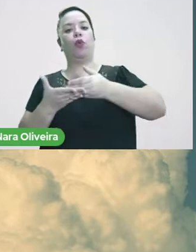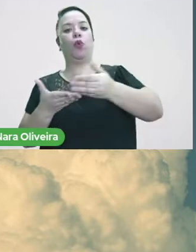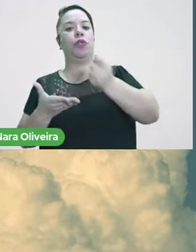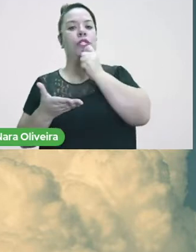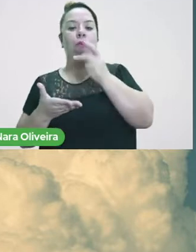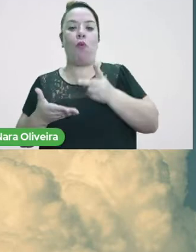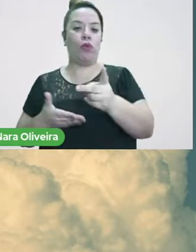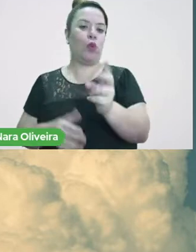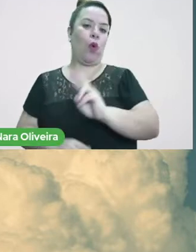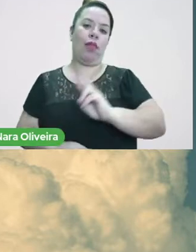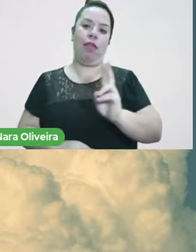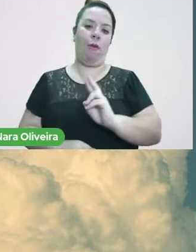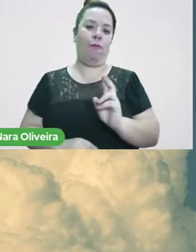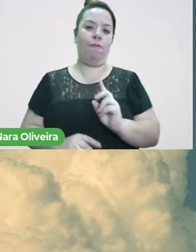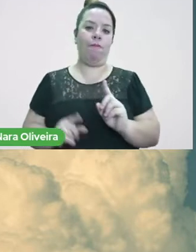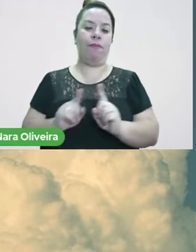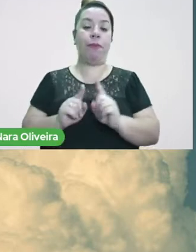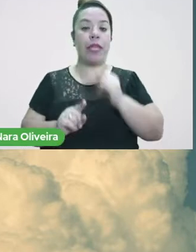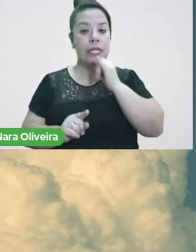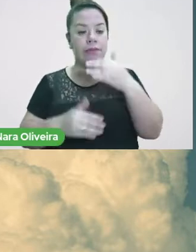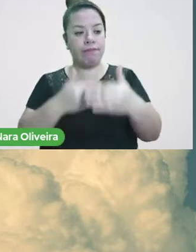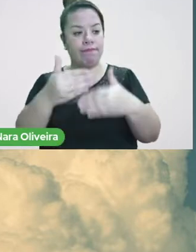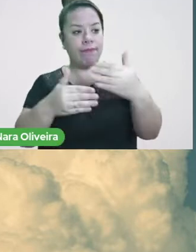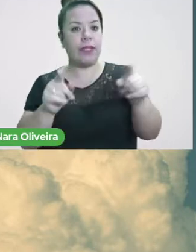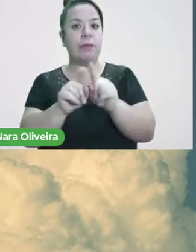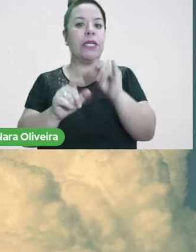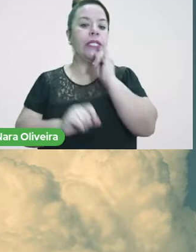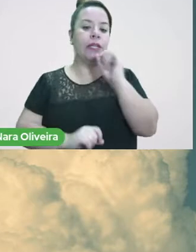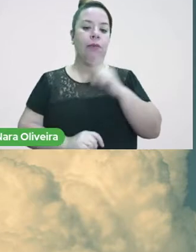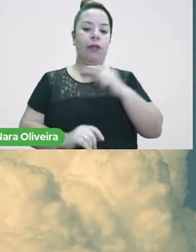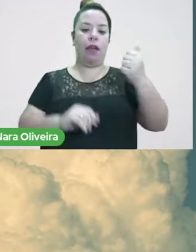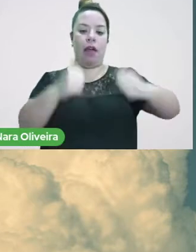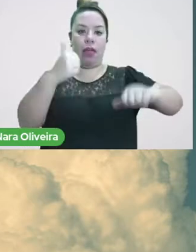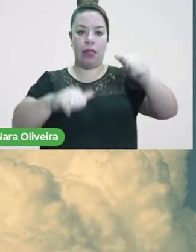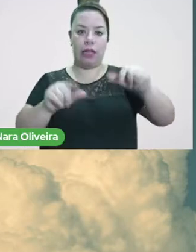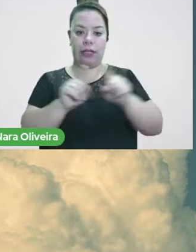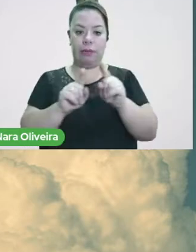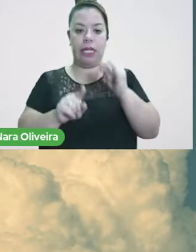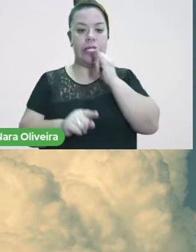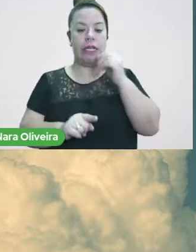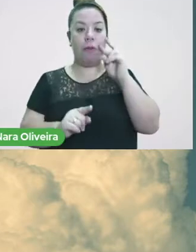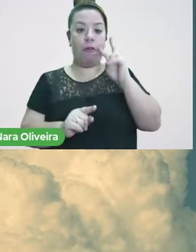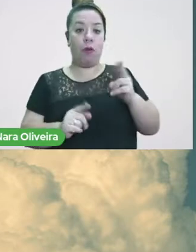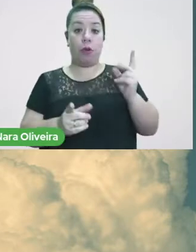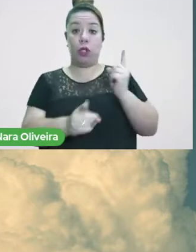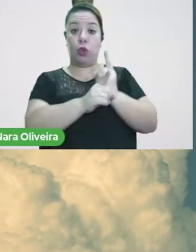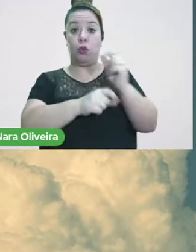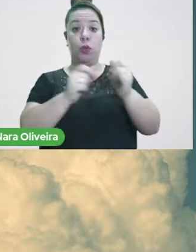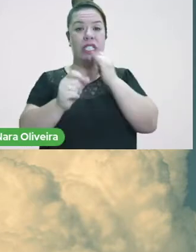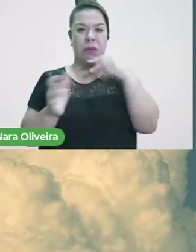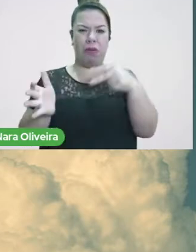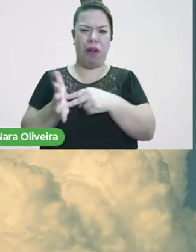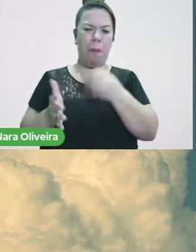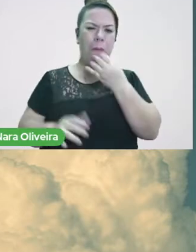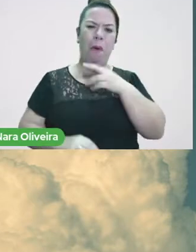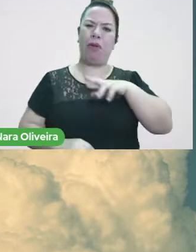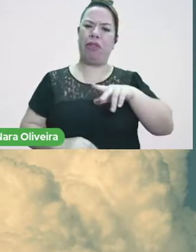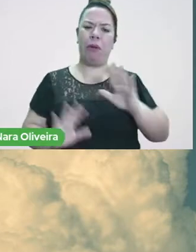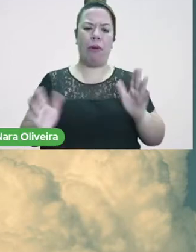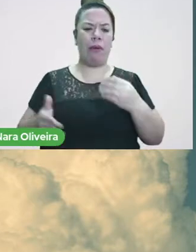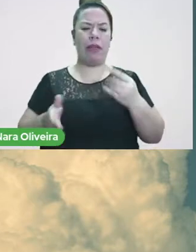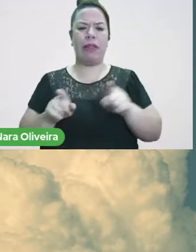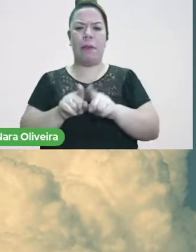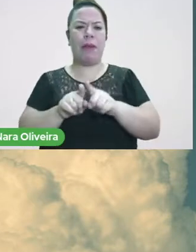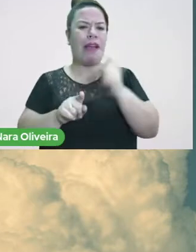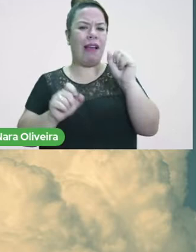tá? Então, se você faz análise e aí no kickoff você descobre que o card não está bom o suficiente, não está claro o